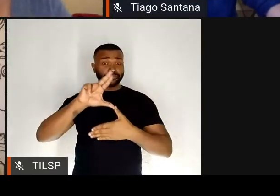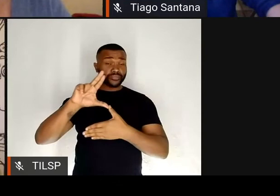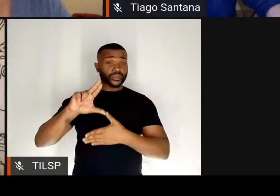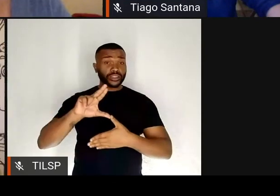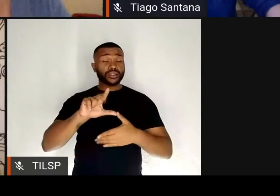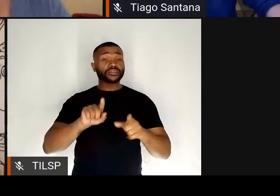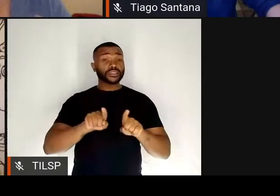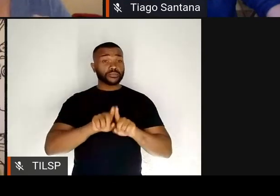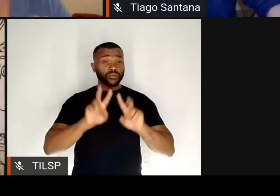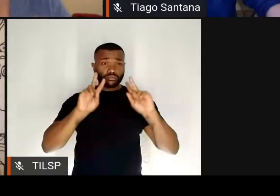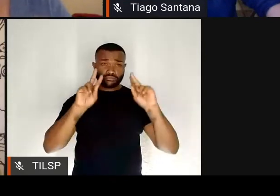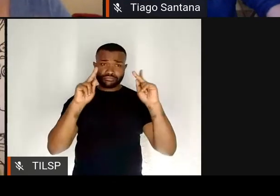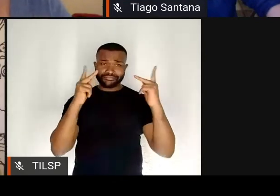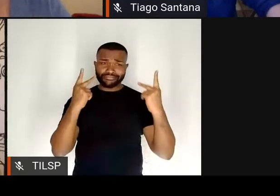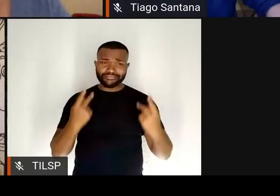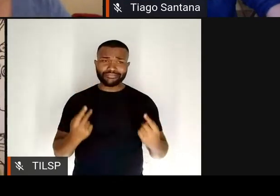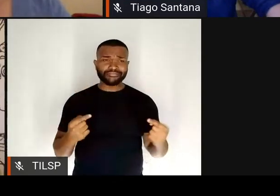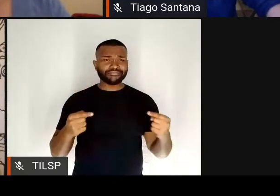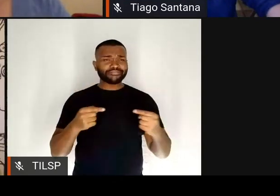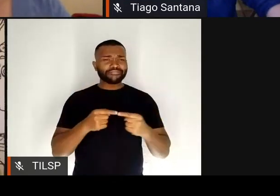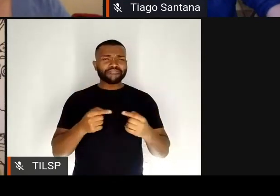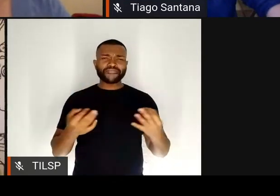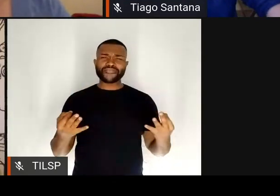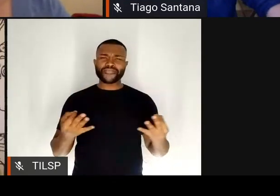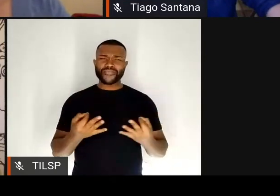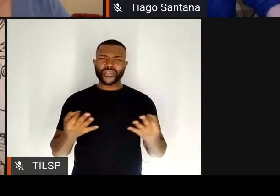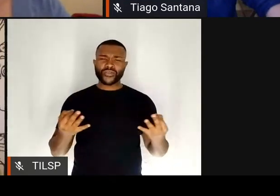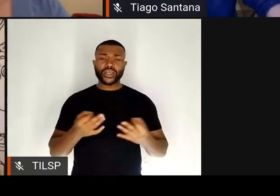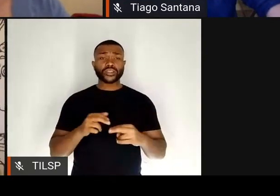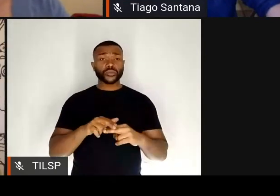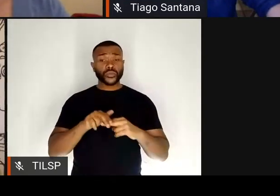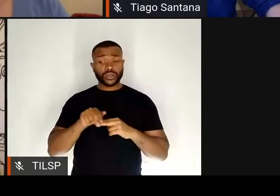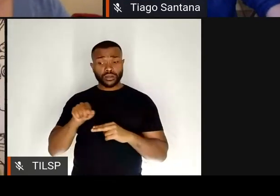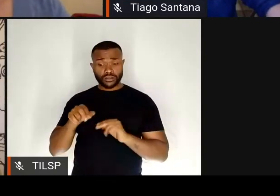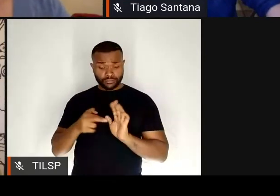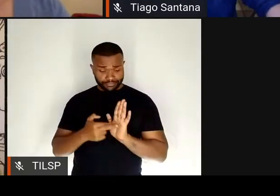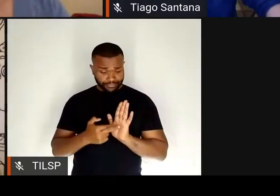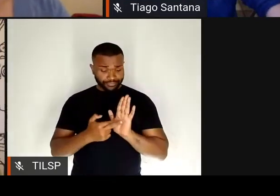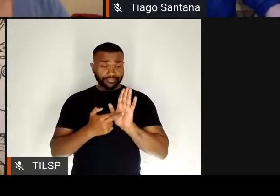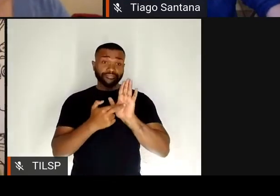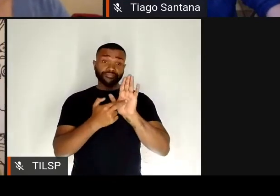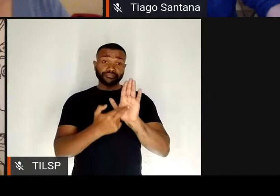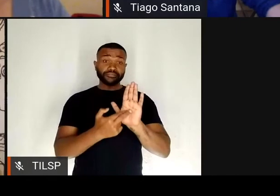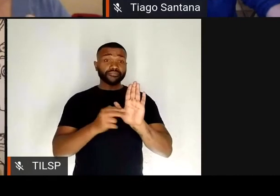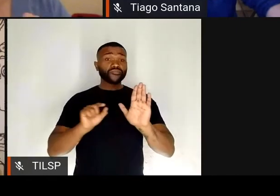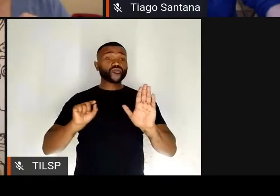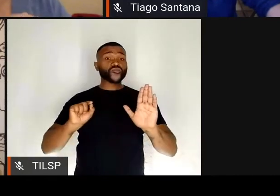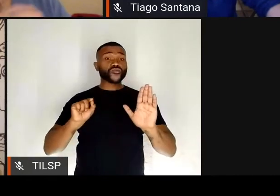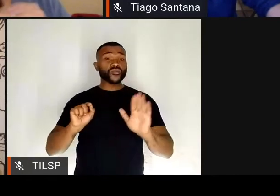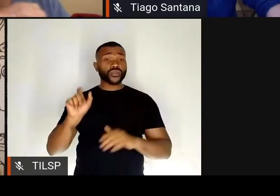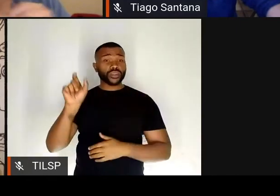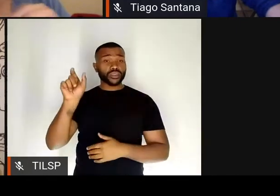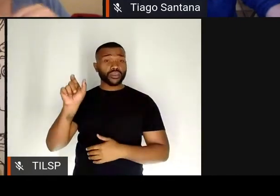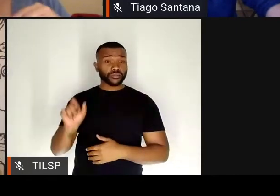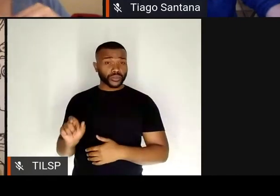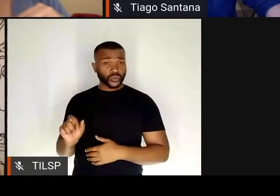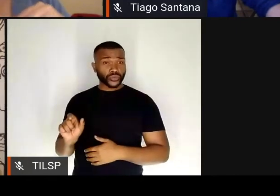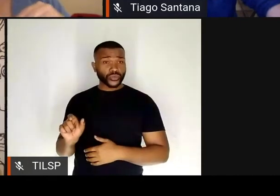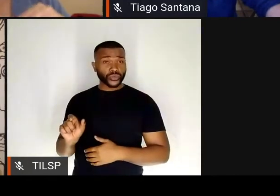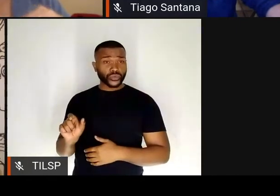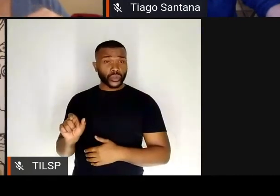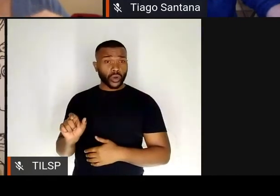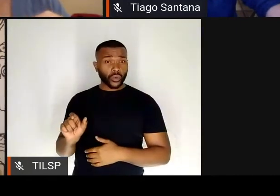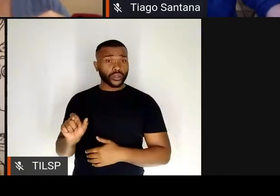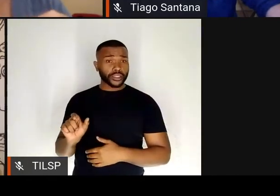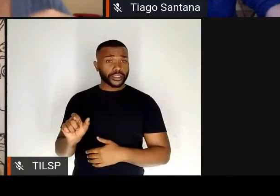por excelência, né, porque se trata de dar voz a esse indivíduo anônimo, né,